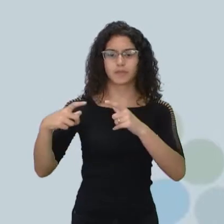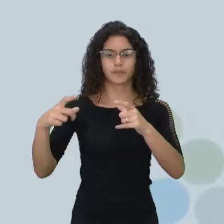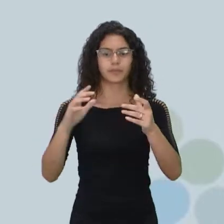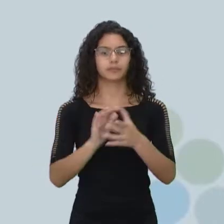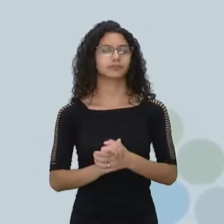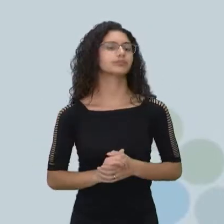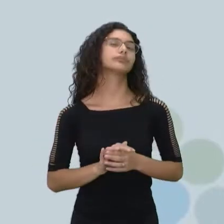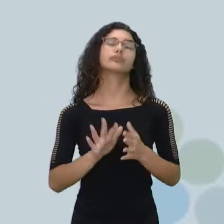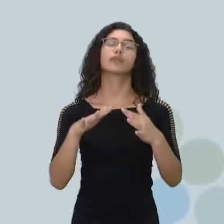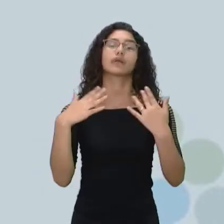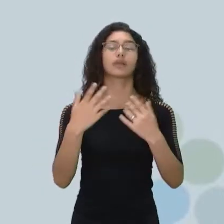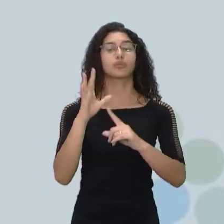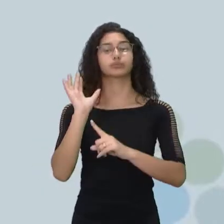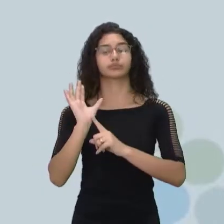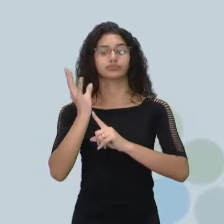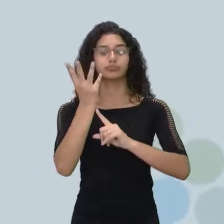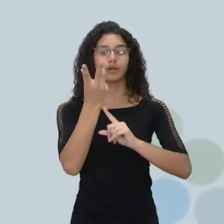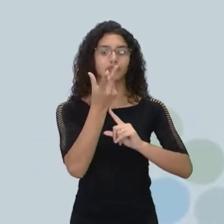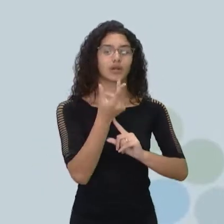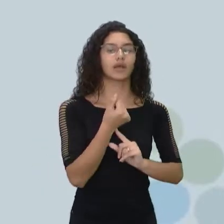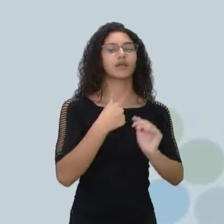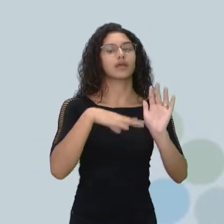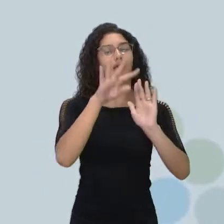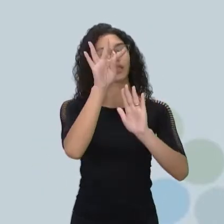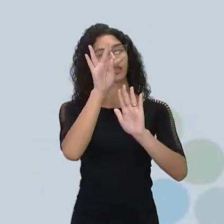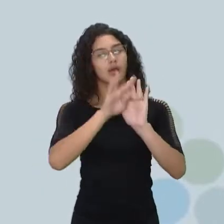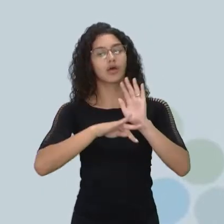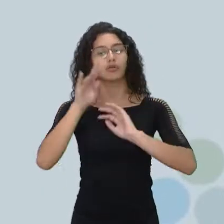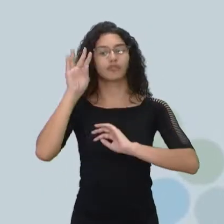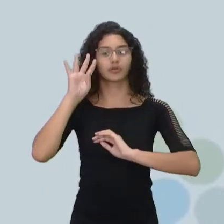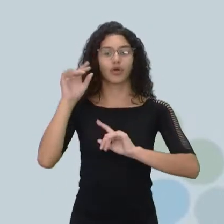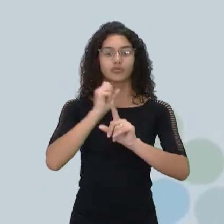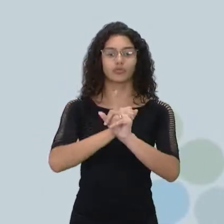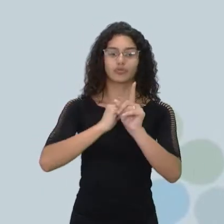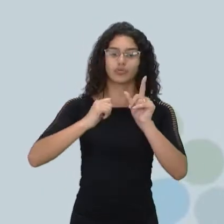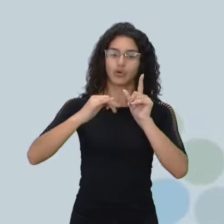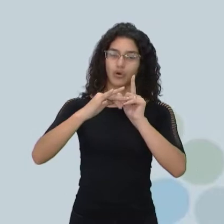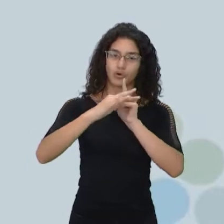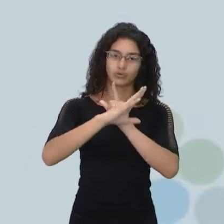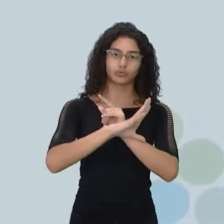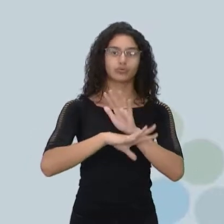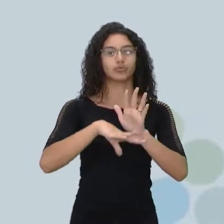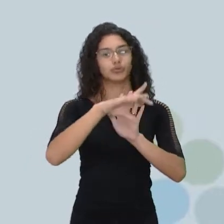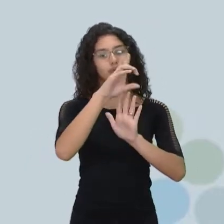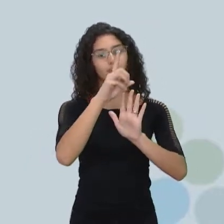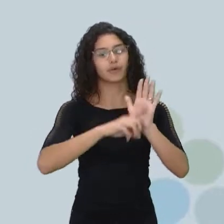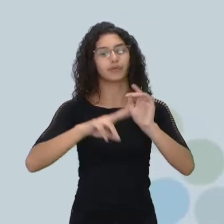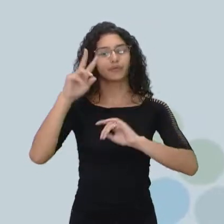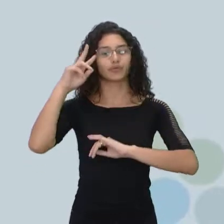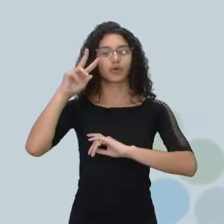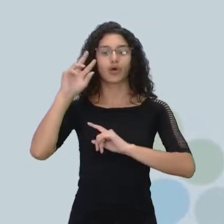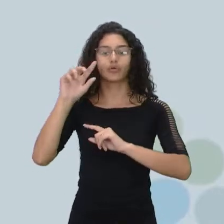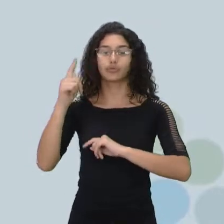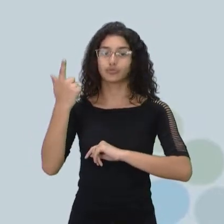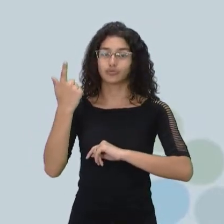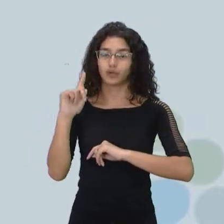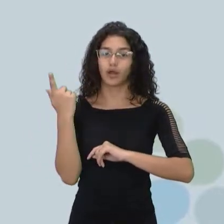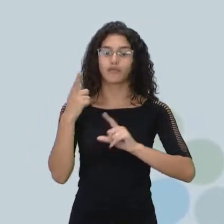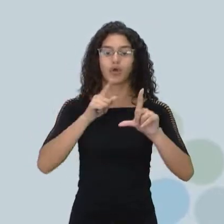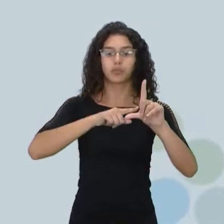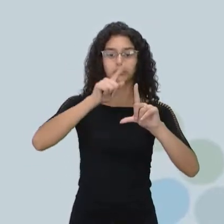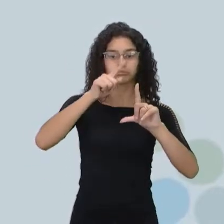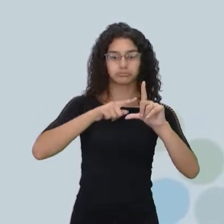Então, expressões artísticas, textos filosóficos e sociológicos, documentos históricos e